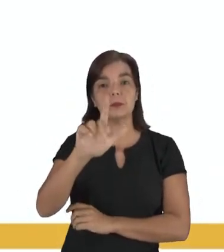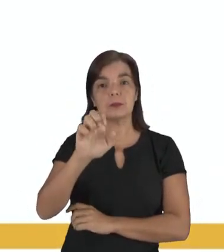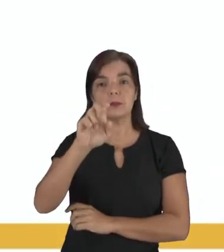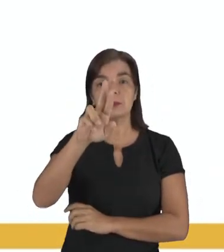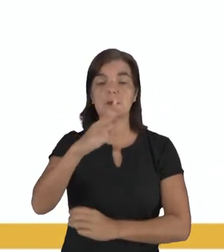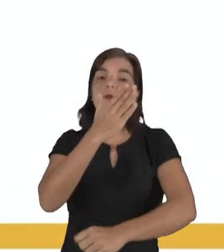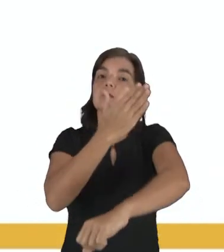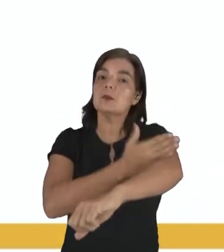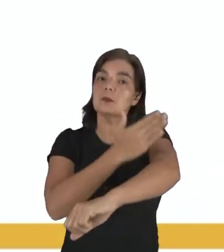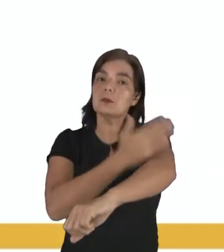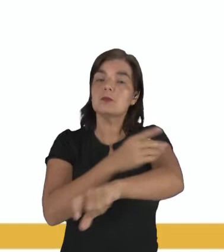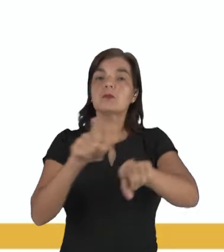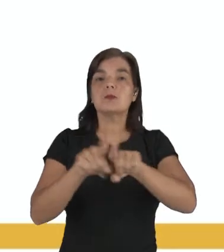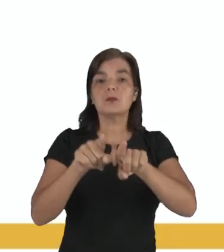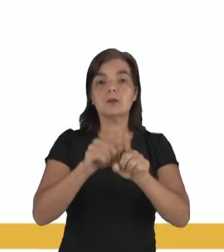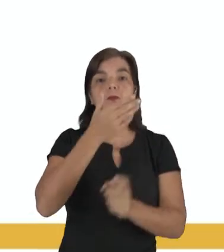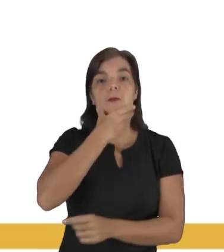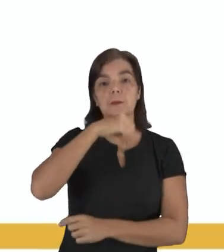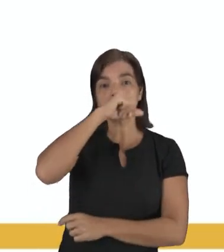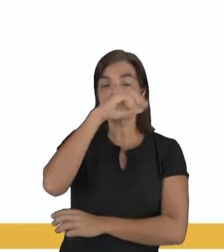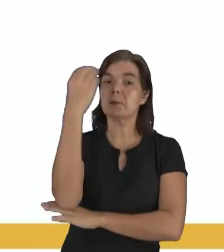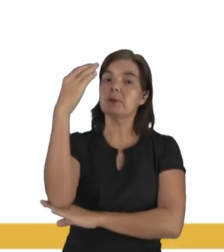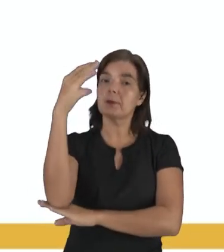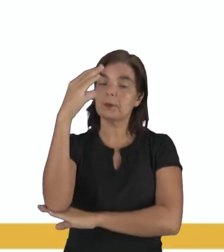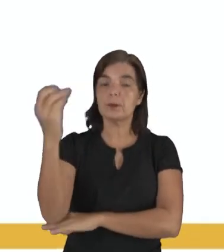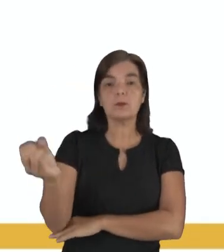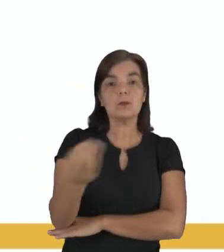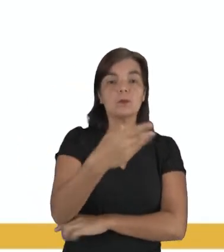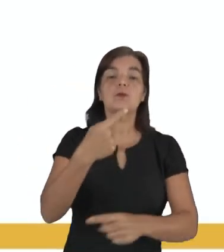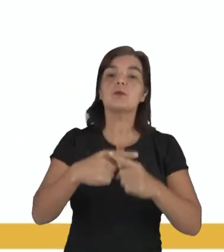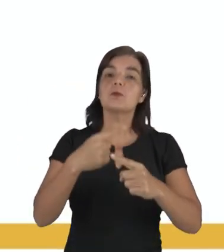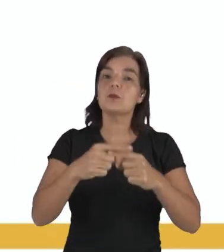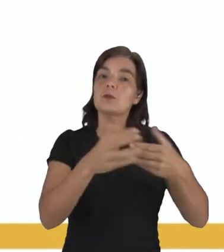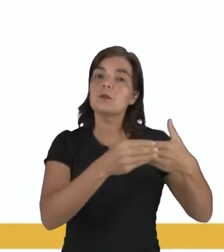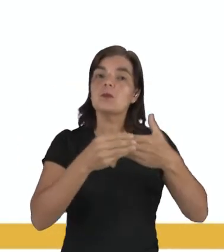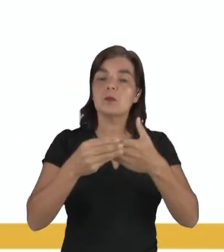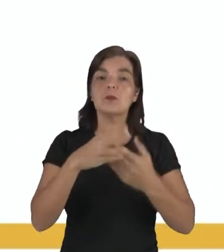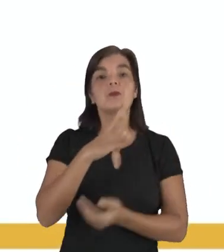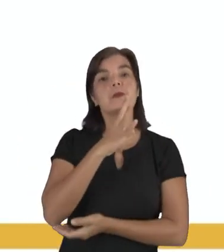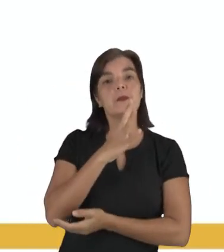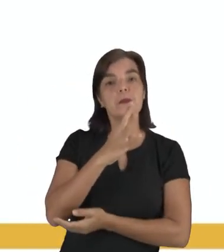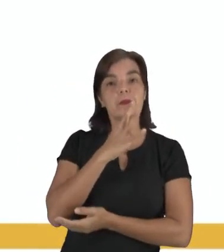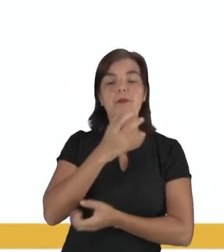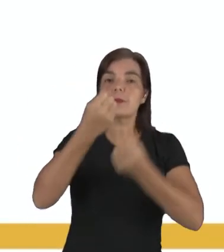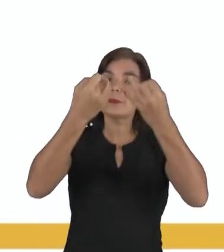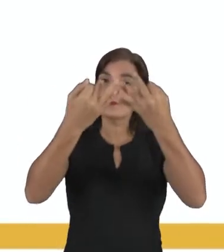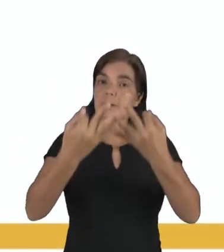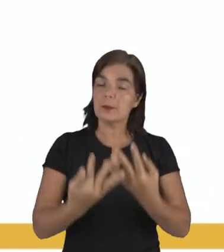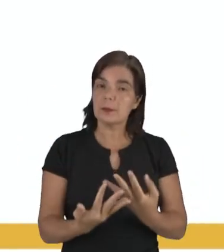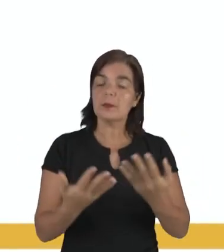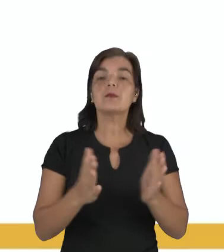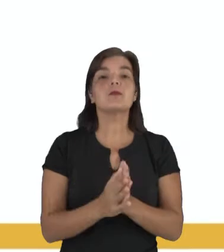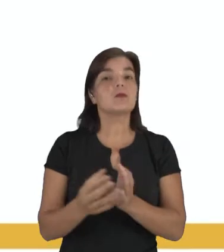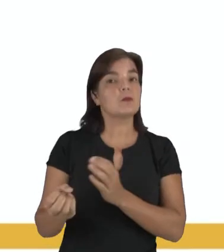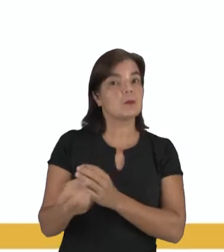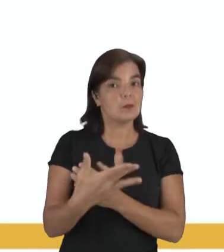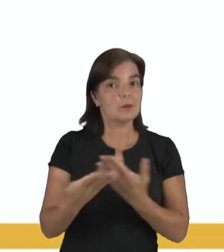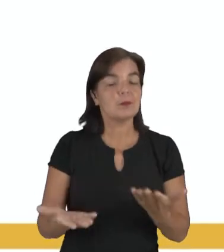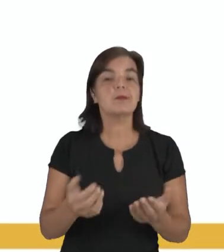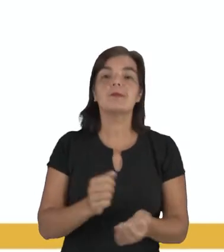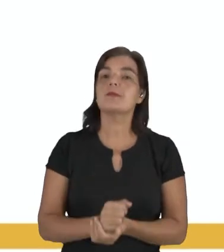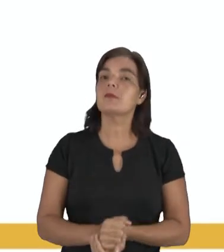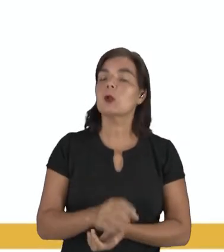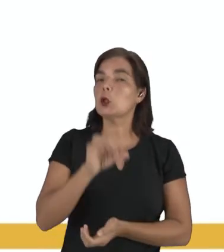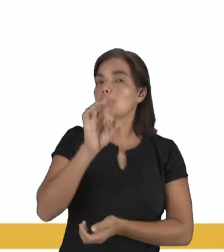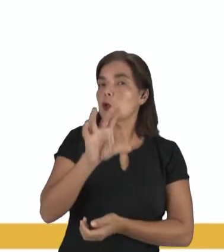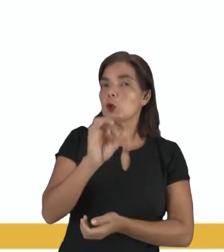Média, e é por isso que ele é chamado de pai da ciência moderna, então, porque ele traz o conhecimento explicado agora de uma nova forma. Então,